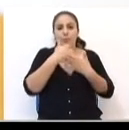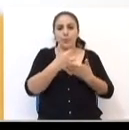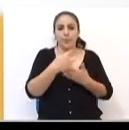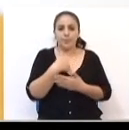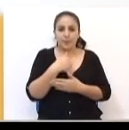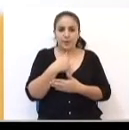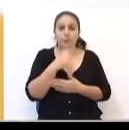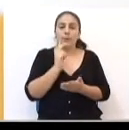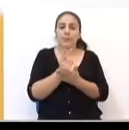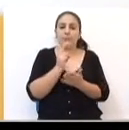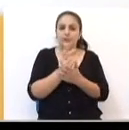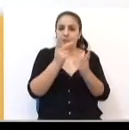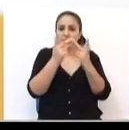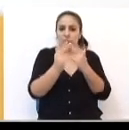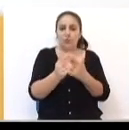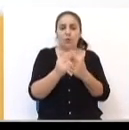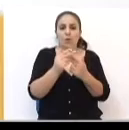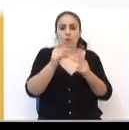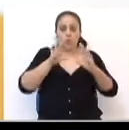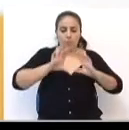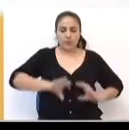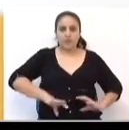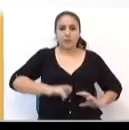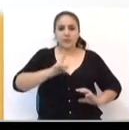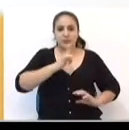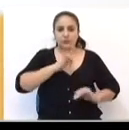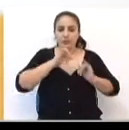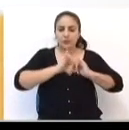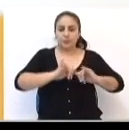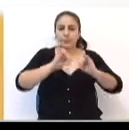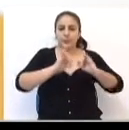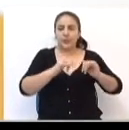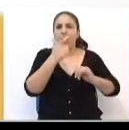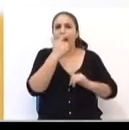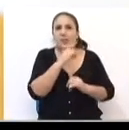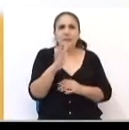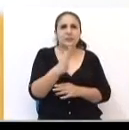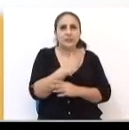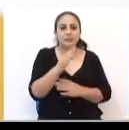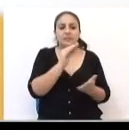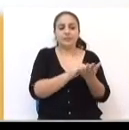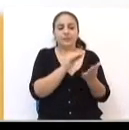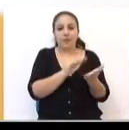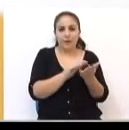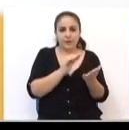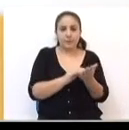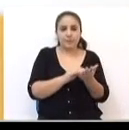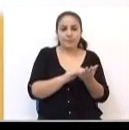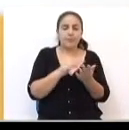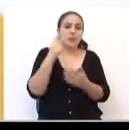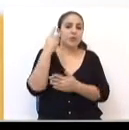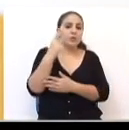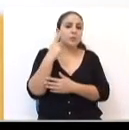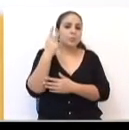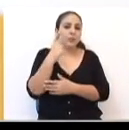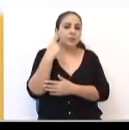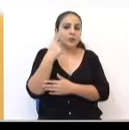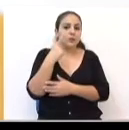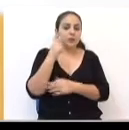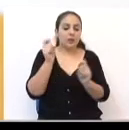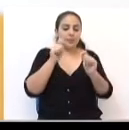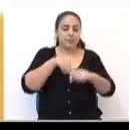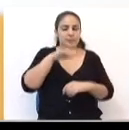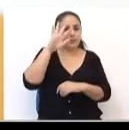para manter a mesma postura de seriedade que tinha na campanha. Eu acho que às vezes falta, Ana, aos políticos a capacidade de